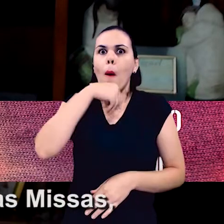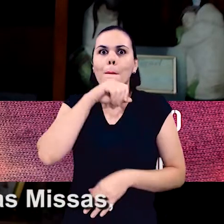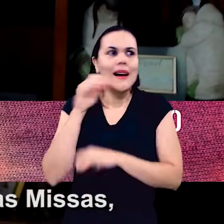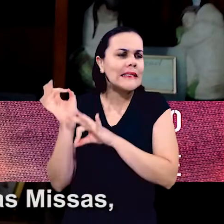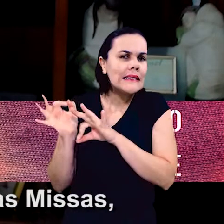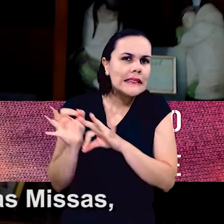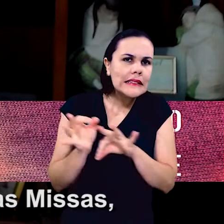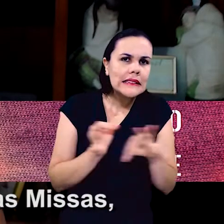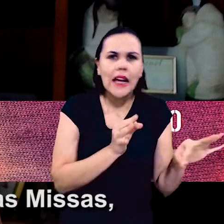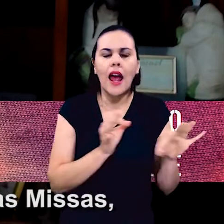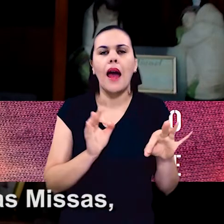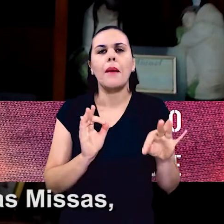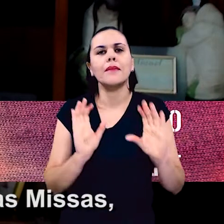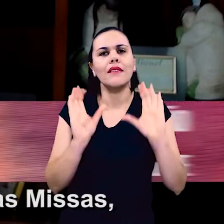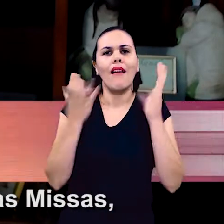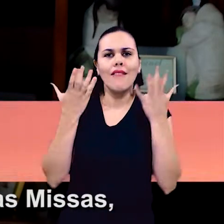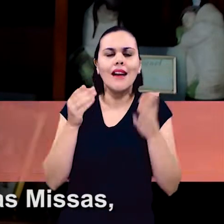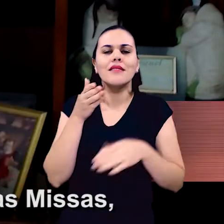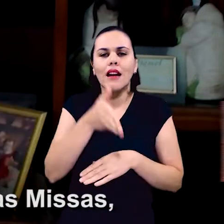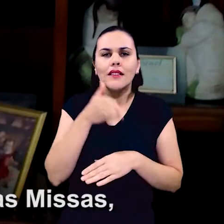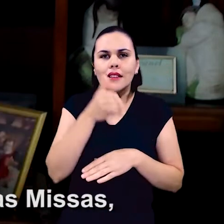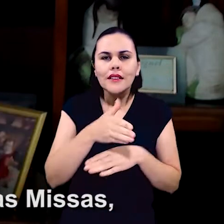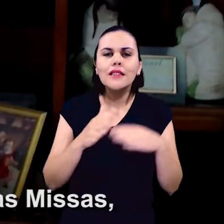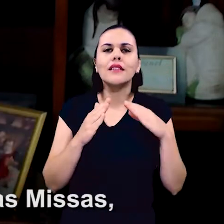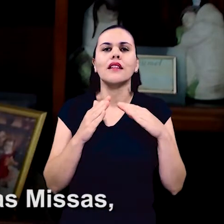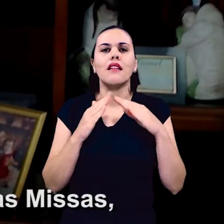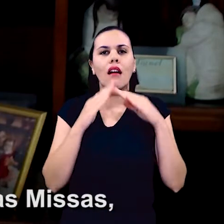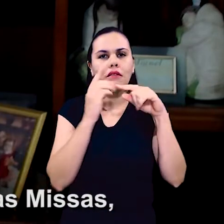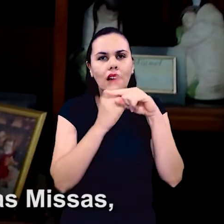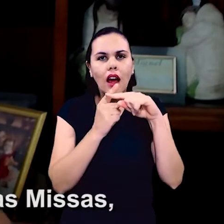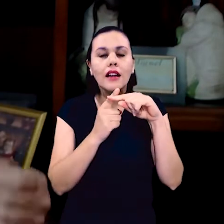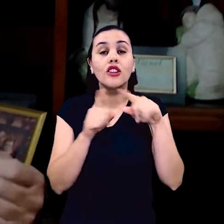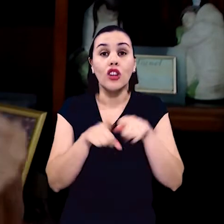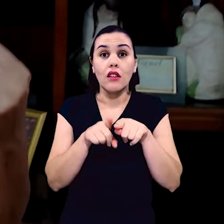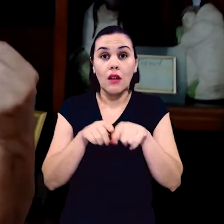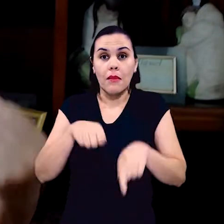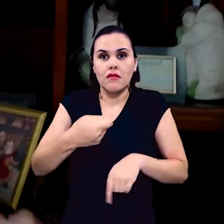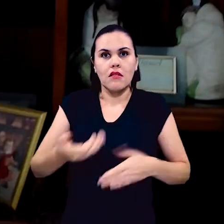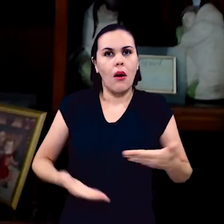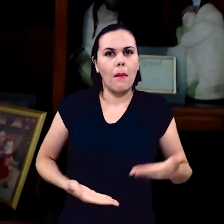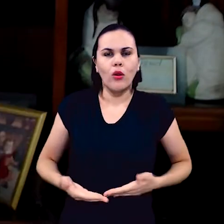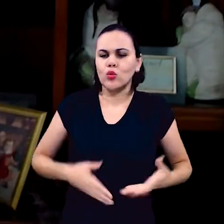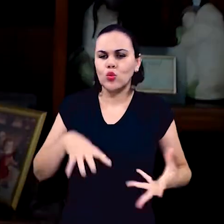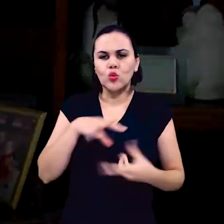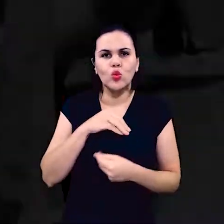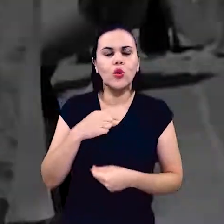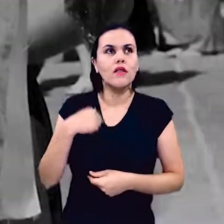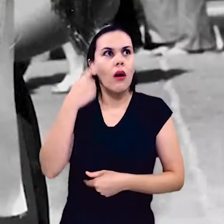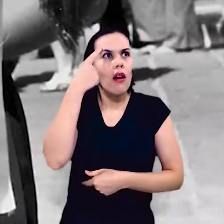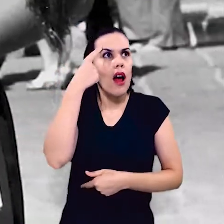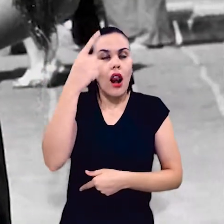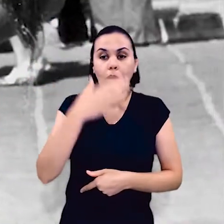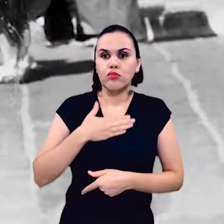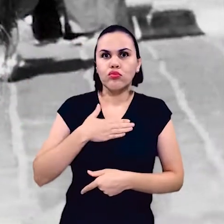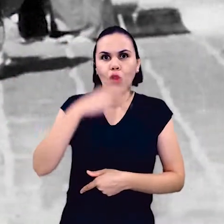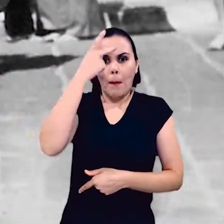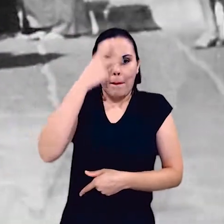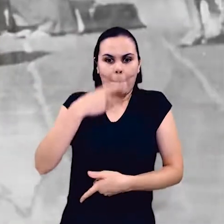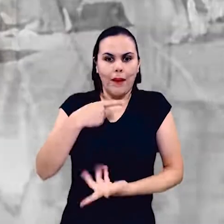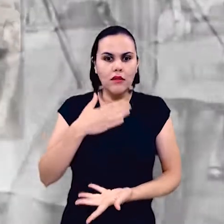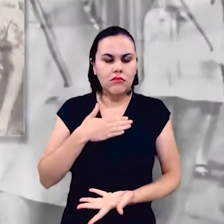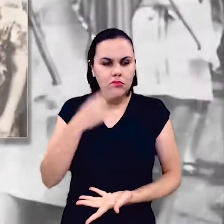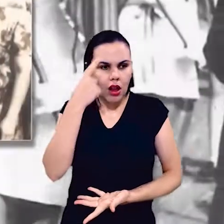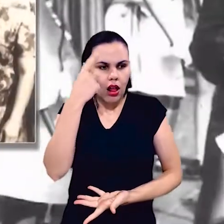missa de todo o período da festa do Divino, ele ia em todas as missas, né? Ele era mordomo, tudo. Então, assim, desde